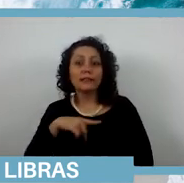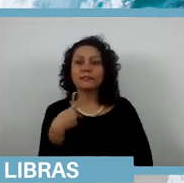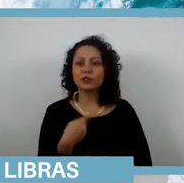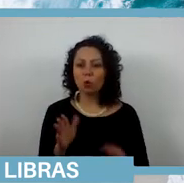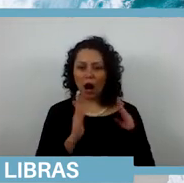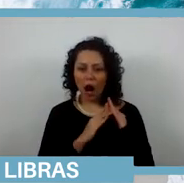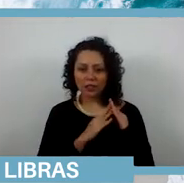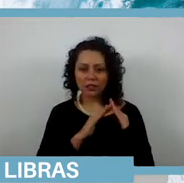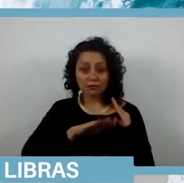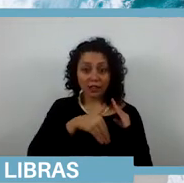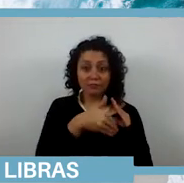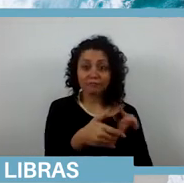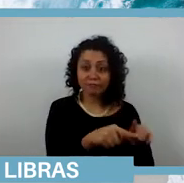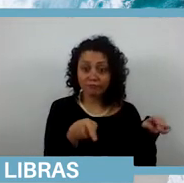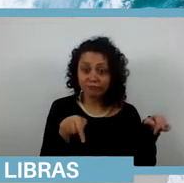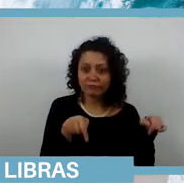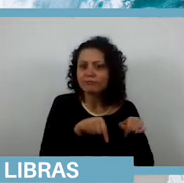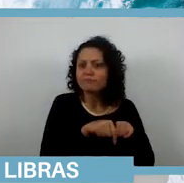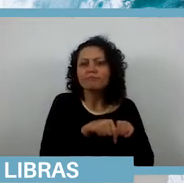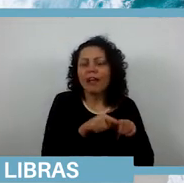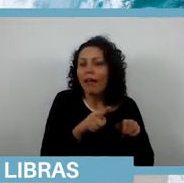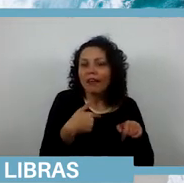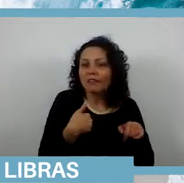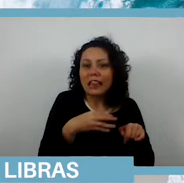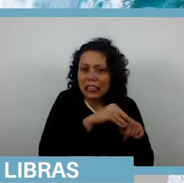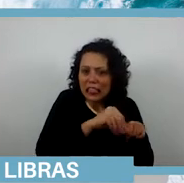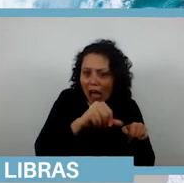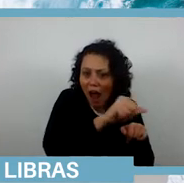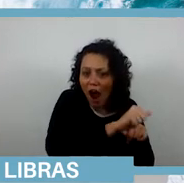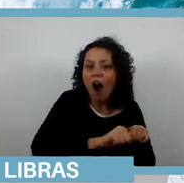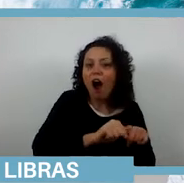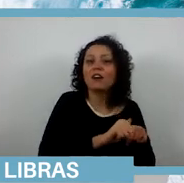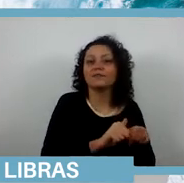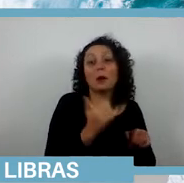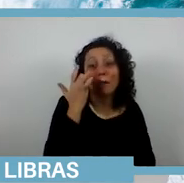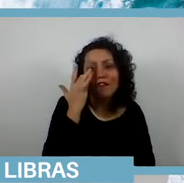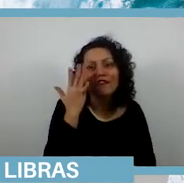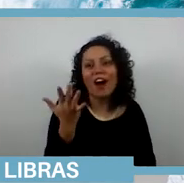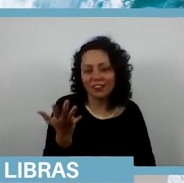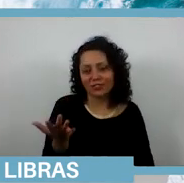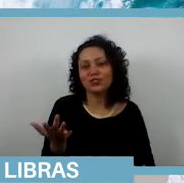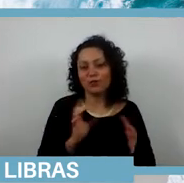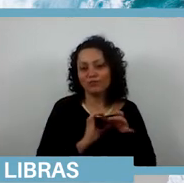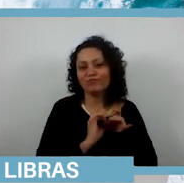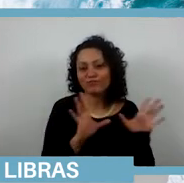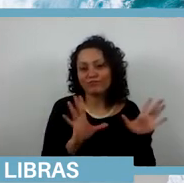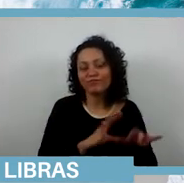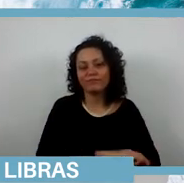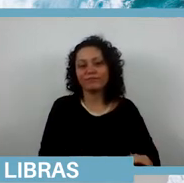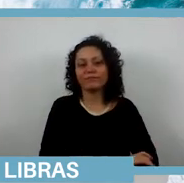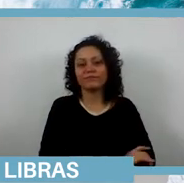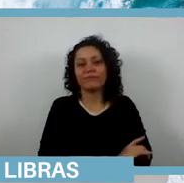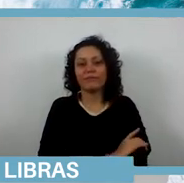compostagem ele vem quintal para menos restritiva né é menos tempo assim menos